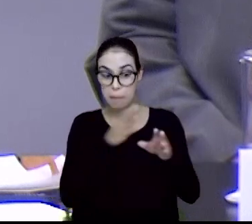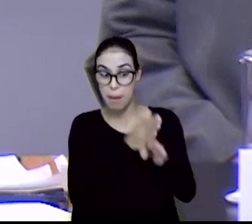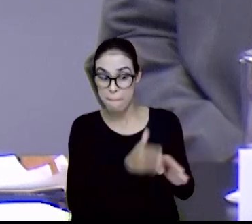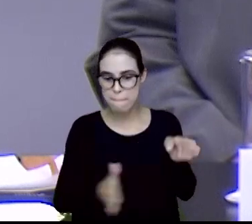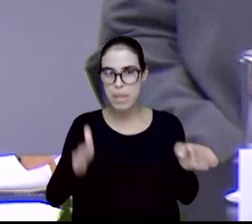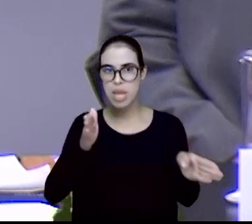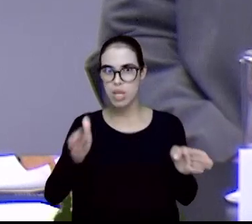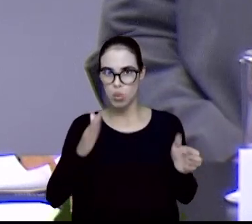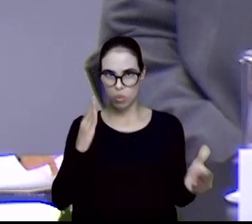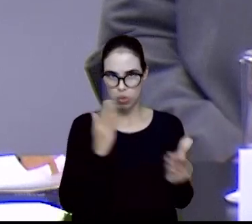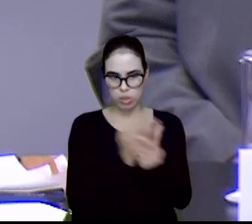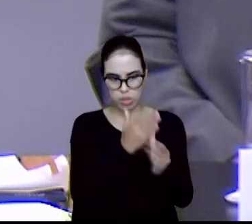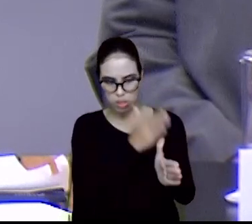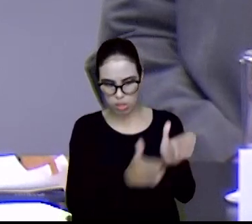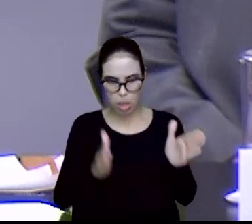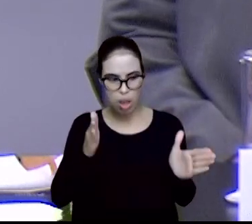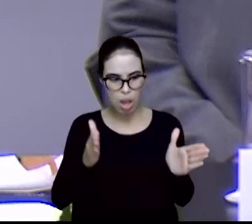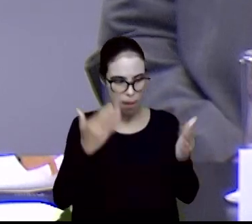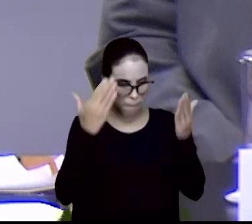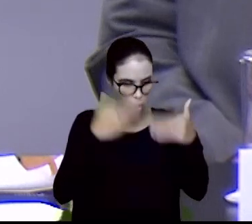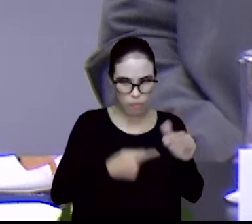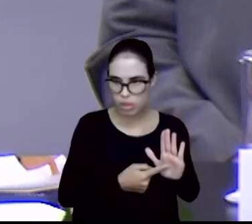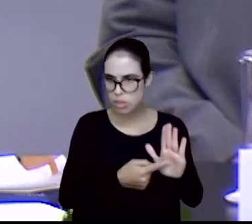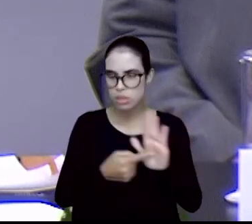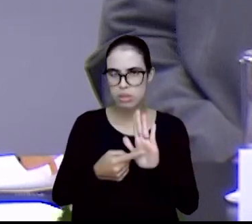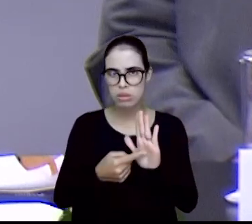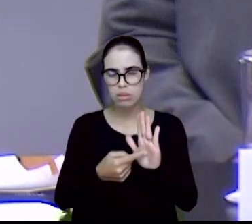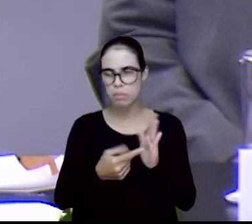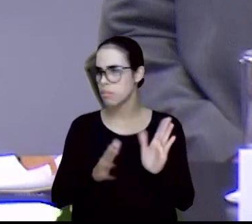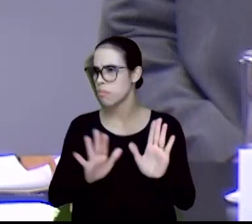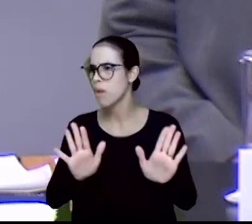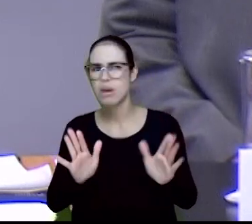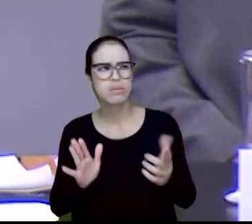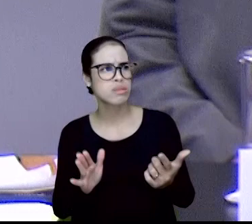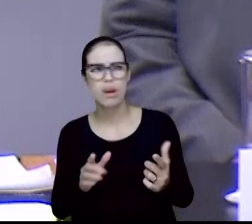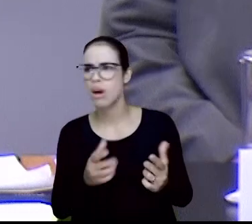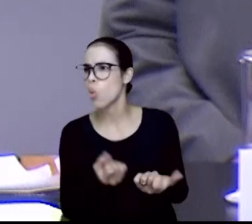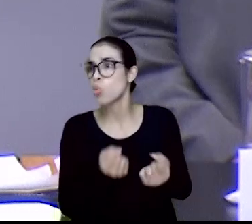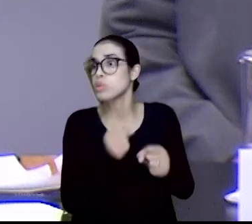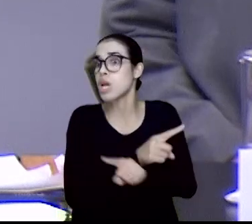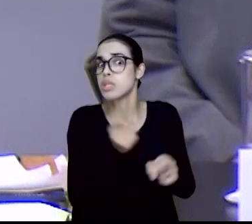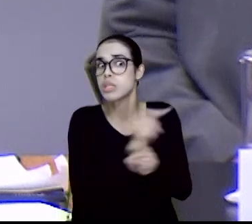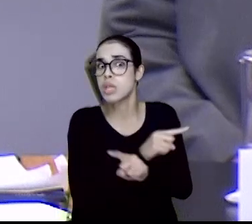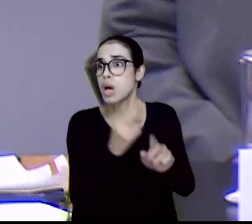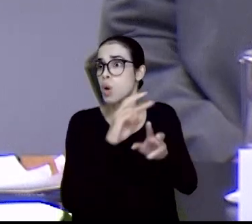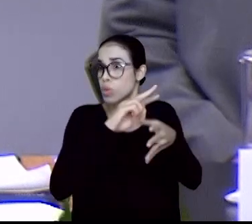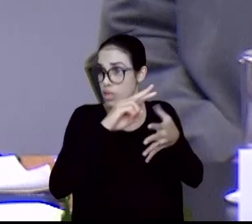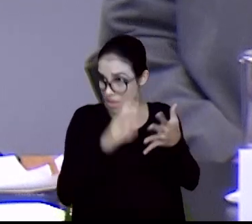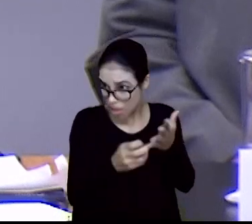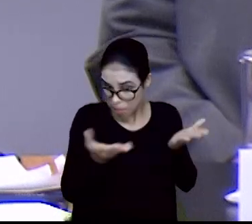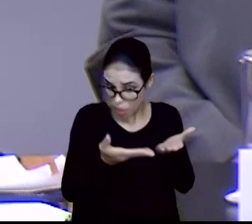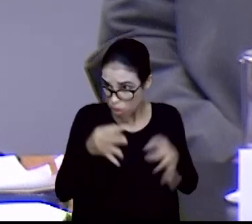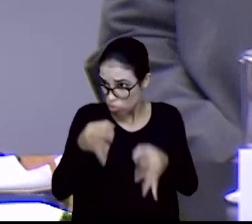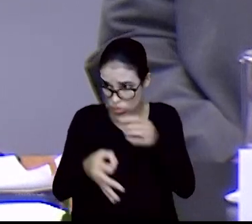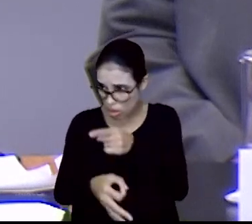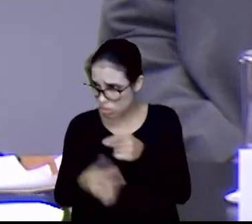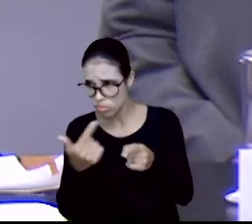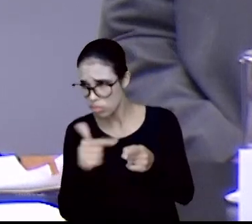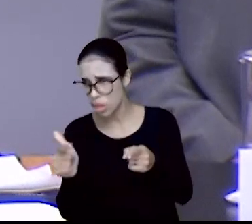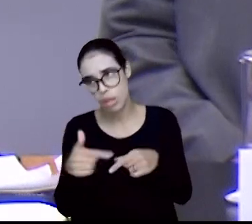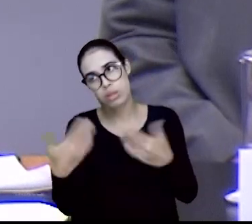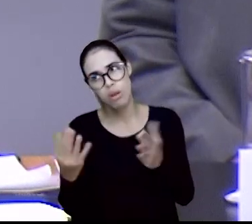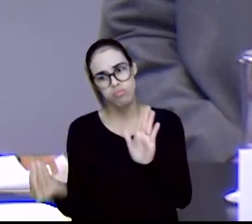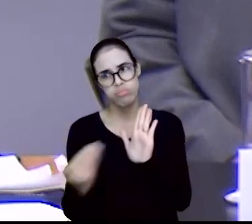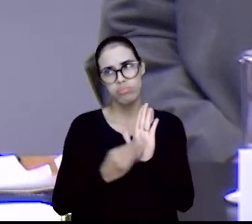de improbidade, não foi debatido aqui, não teve contraditório, e, portanto, eu acho que não deve constar da tese, ainda